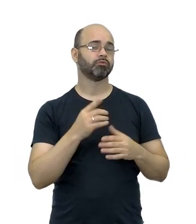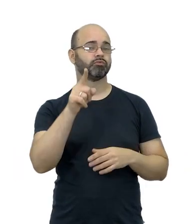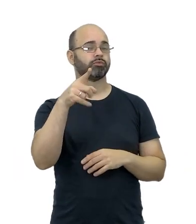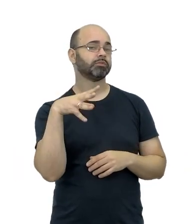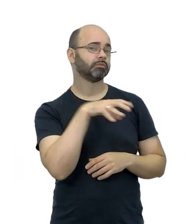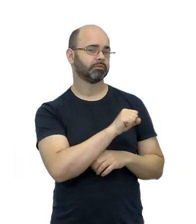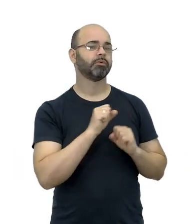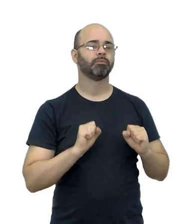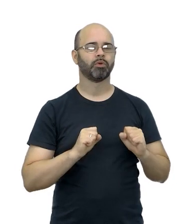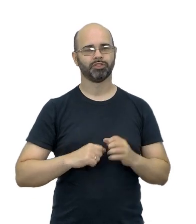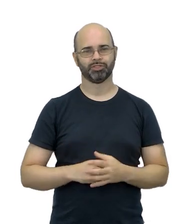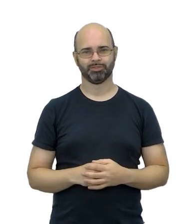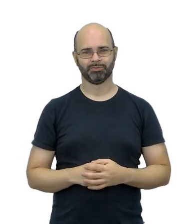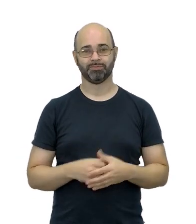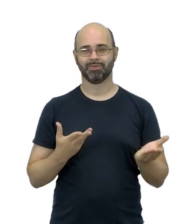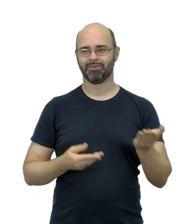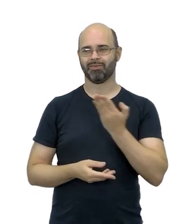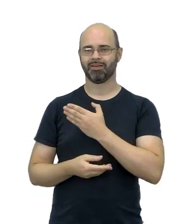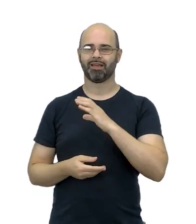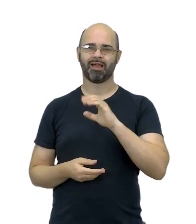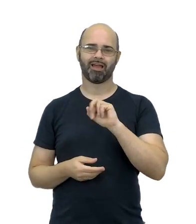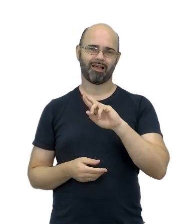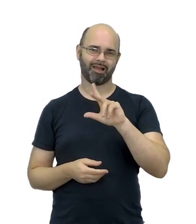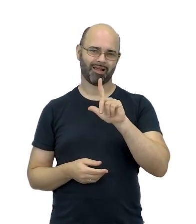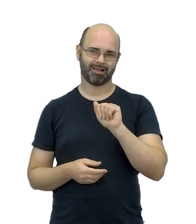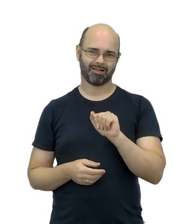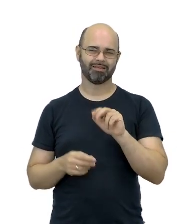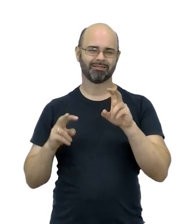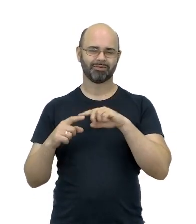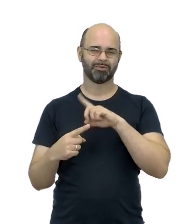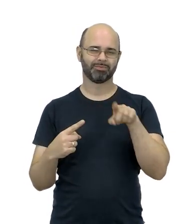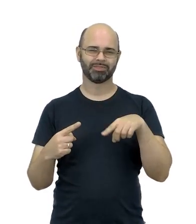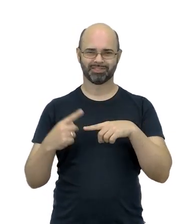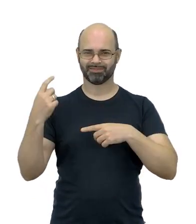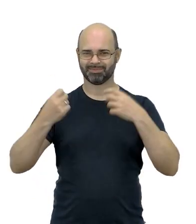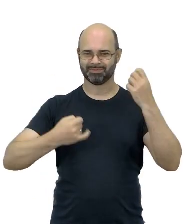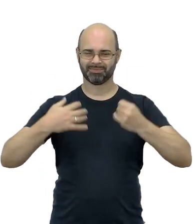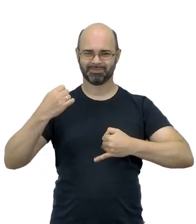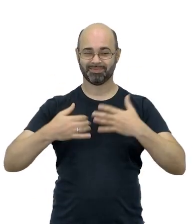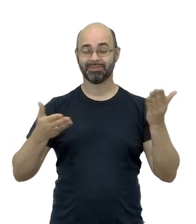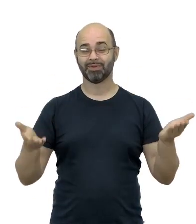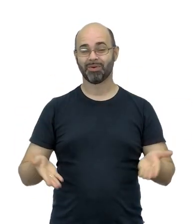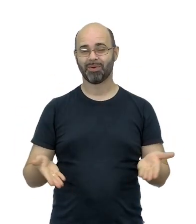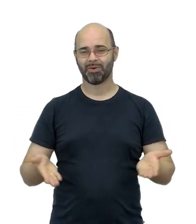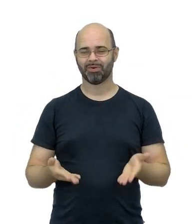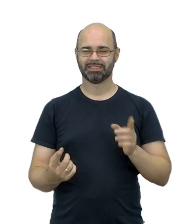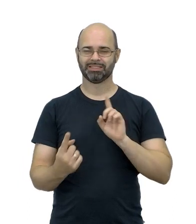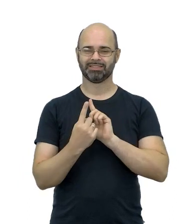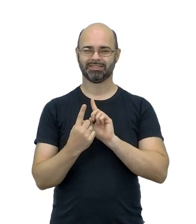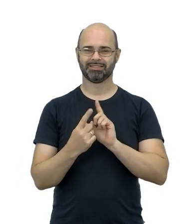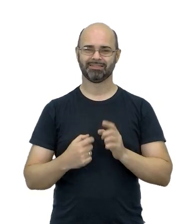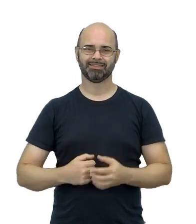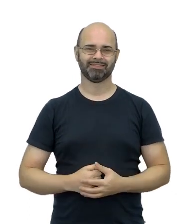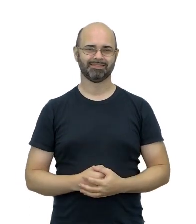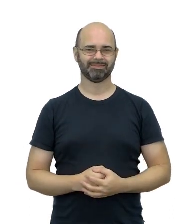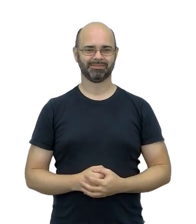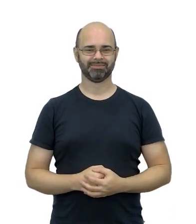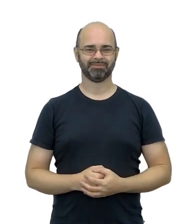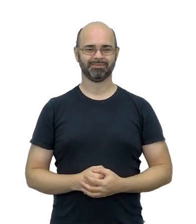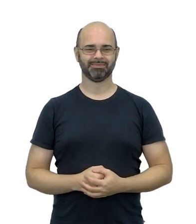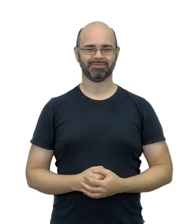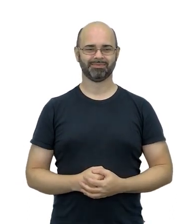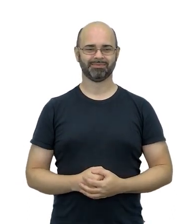Agora eu passo a palavra aqui para a Carla, para ela falar um pouquinho a respeito dos objetivos nossos do encontro de hoje. Nós temos